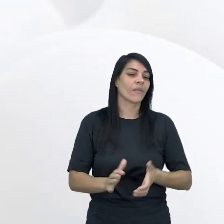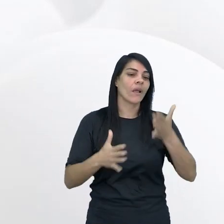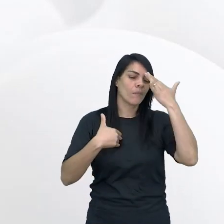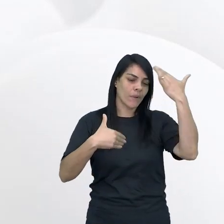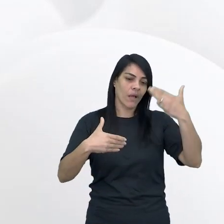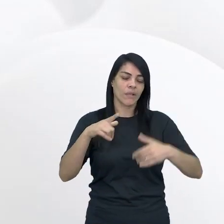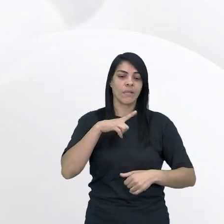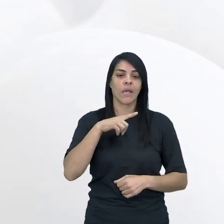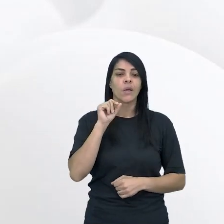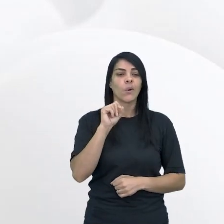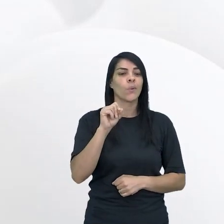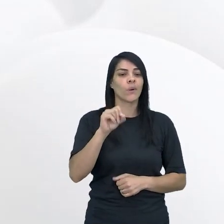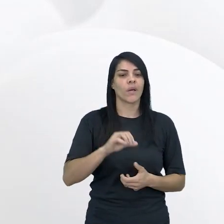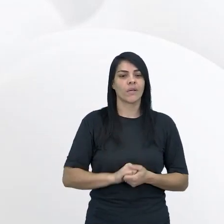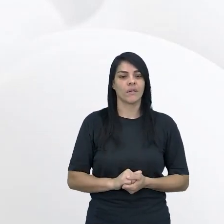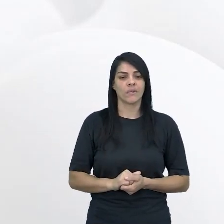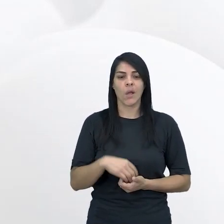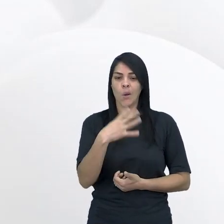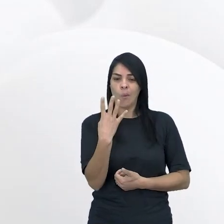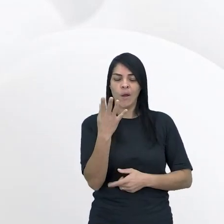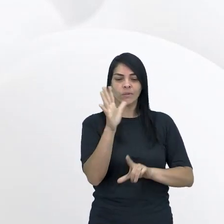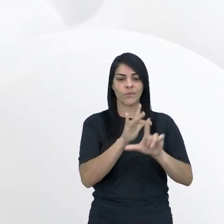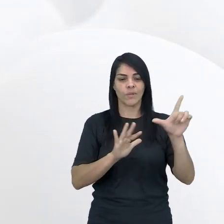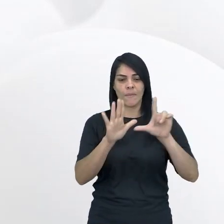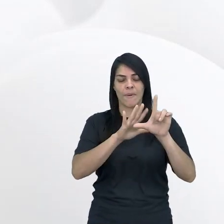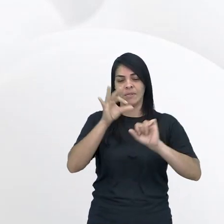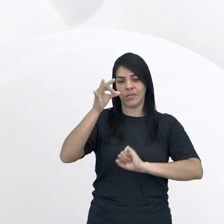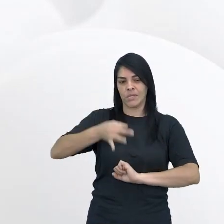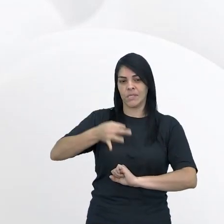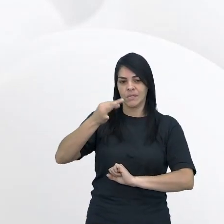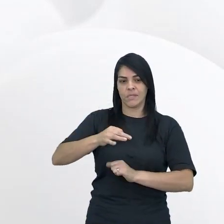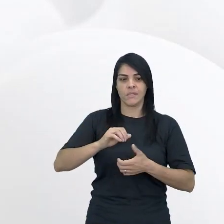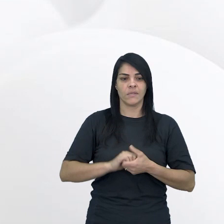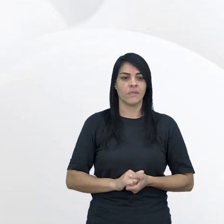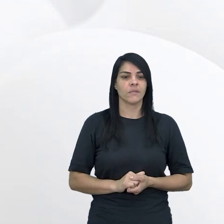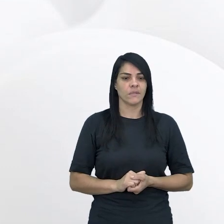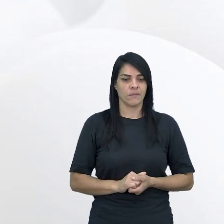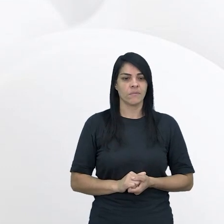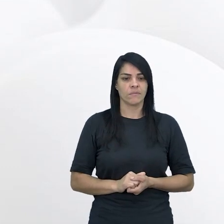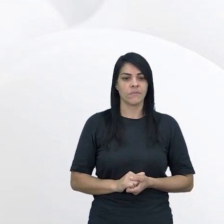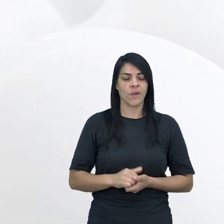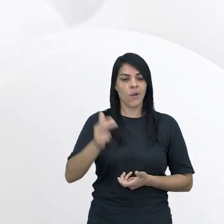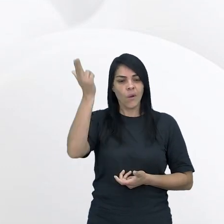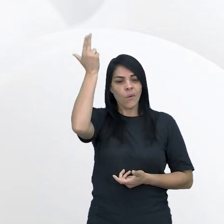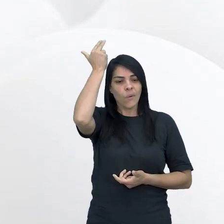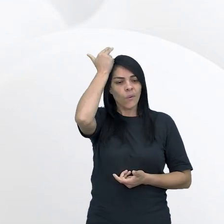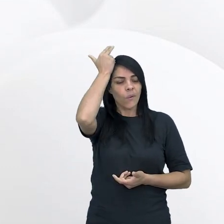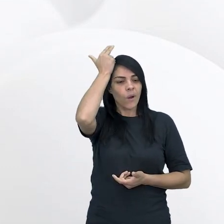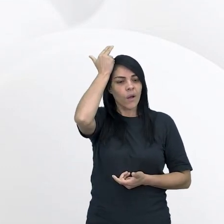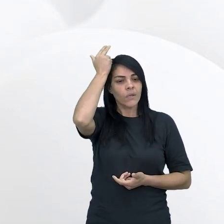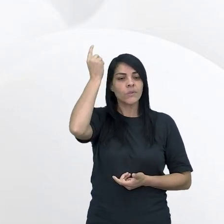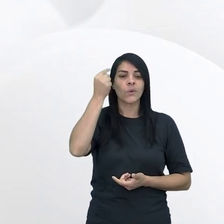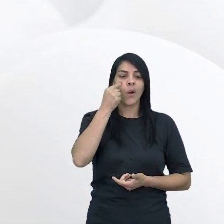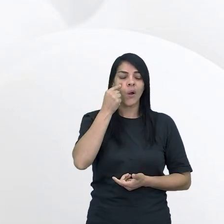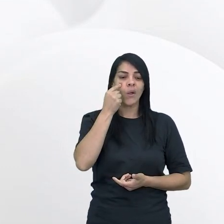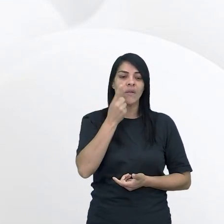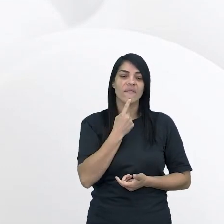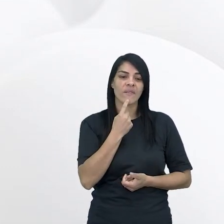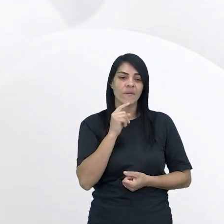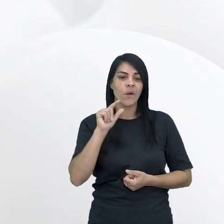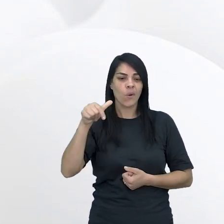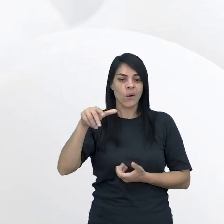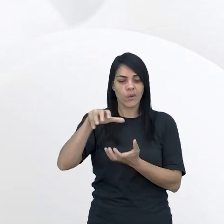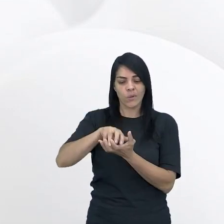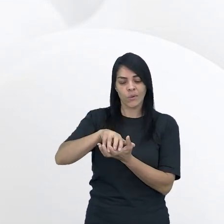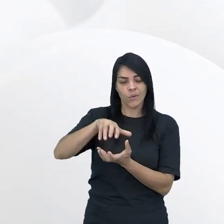só, então a gente tem ali, ó, 4 imagens, certo? Um rabbit de olhos vermelhos, uma outra imagem